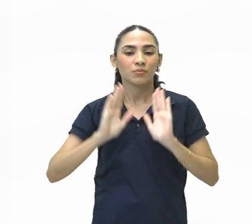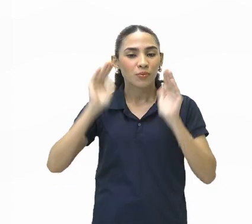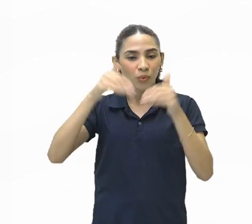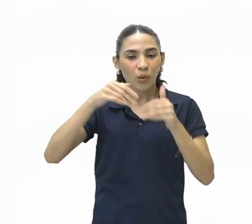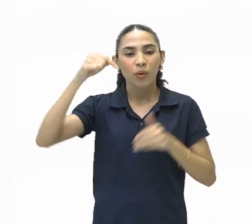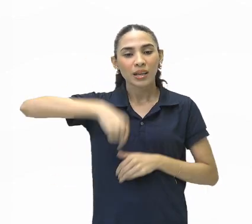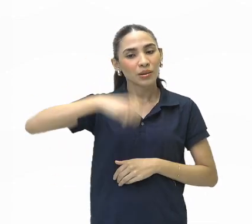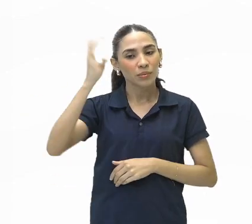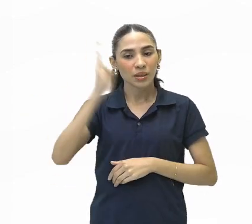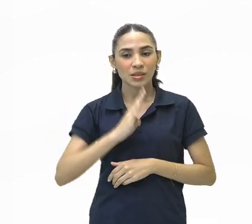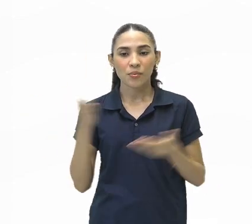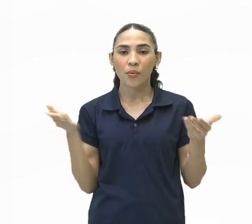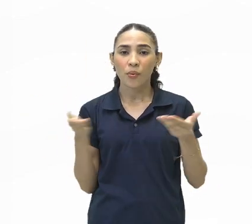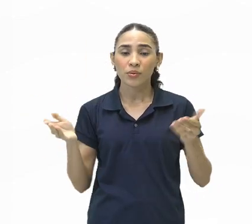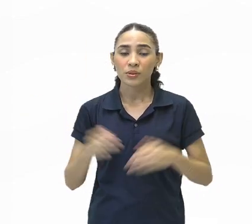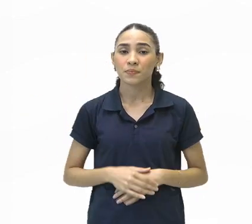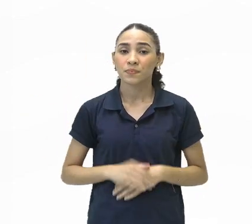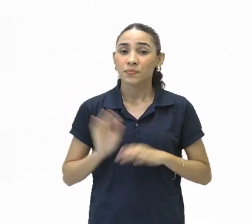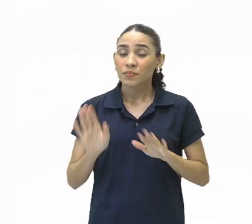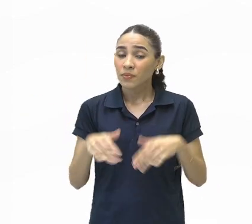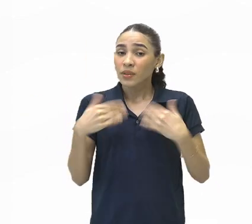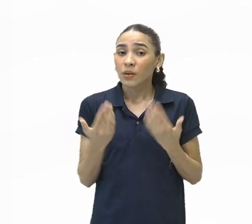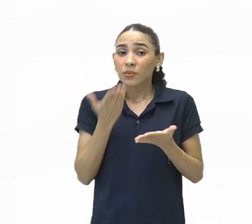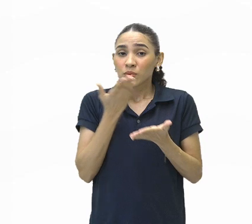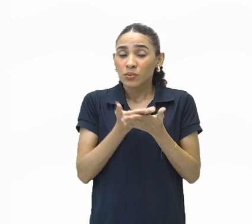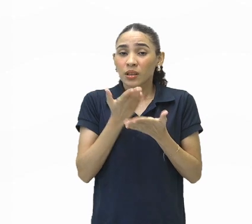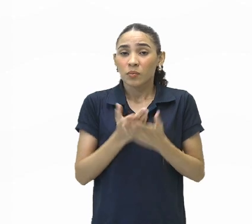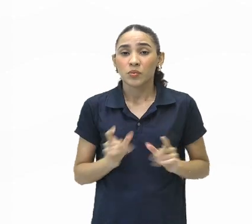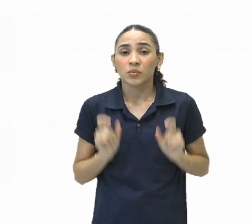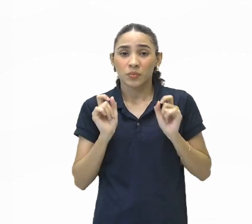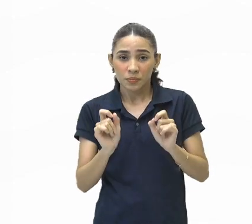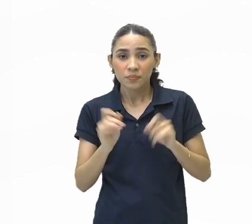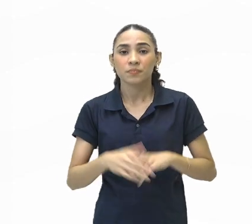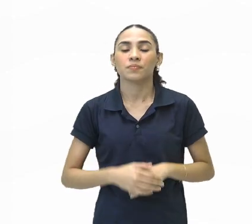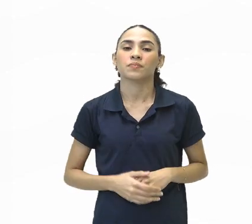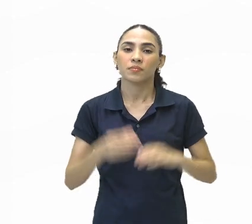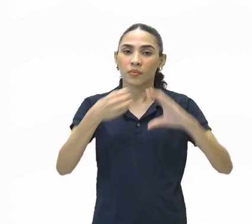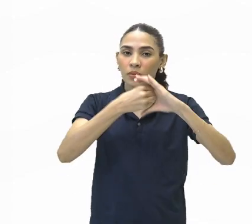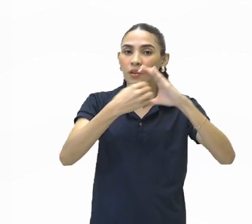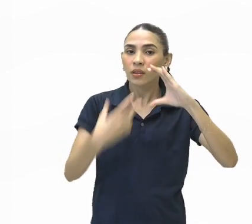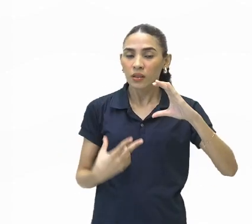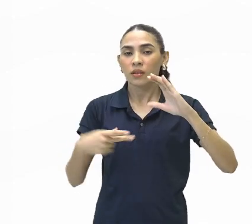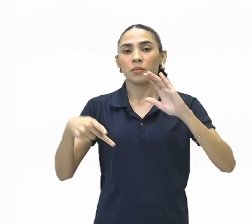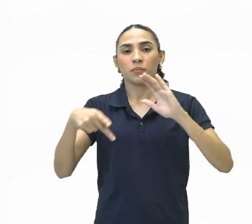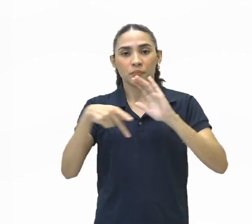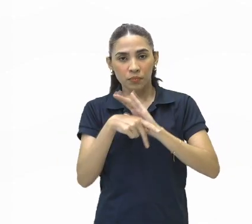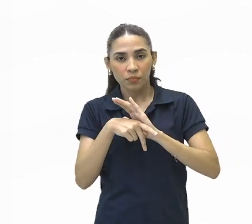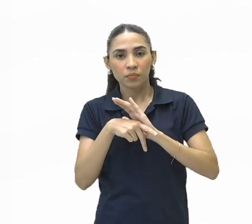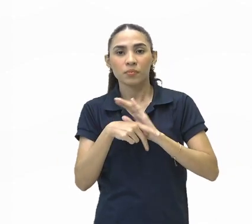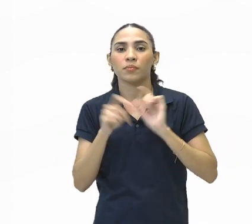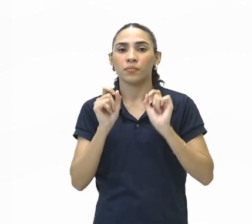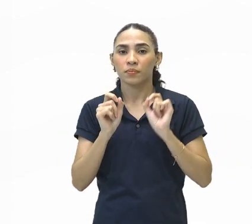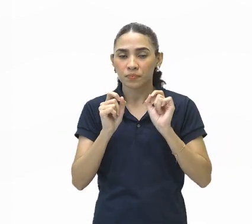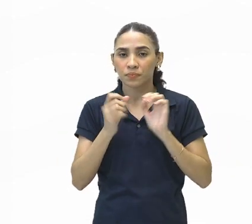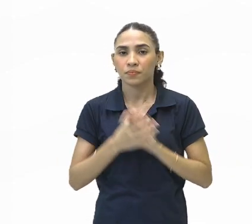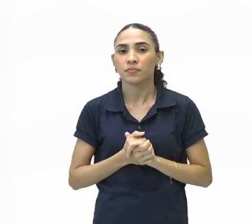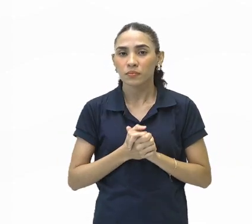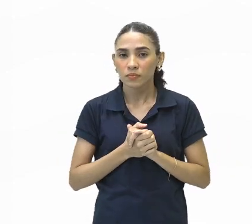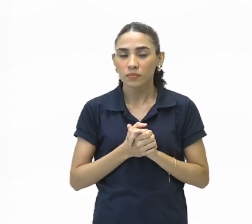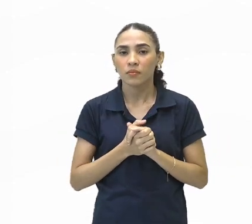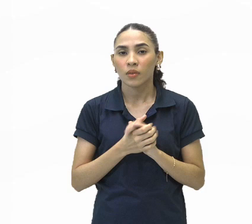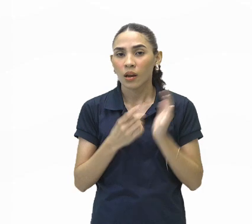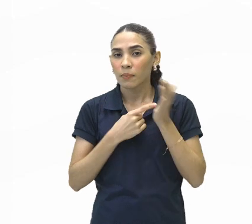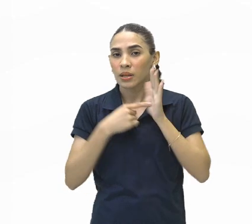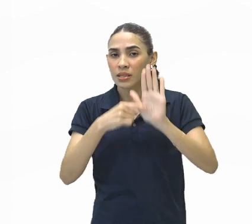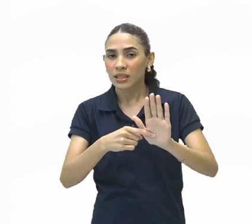Brasil contemporâneo, certo? Então, nós vimos até agora, né, as características que foram colocadas